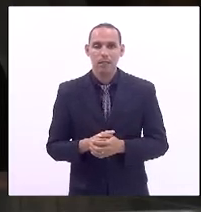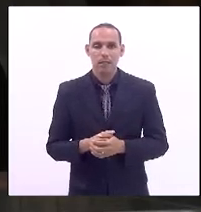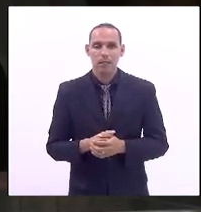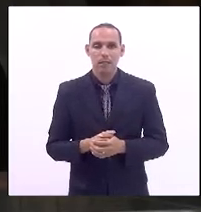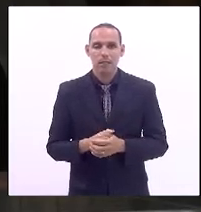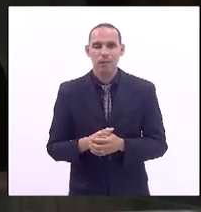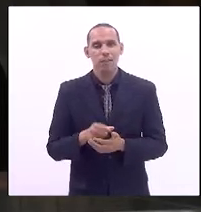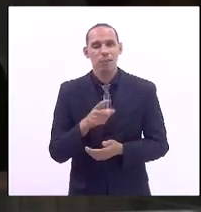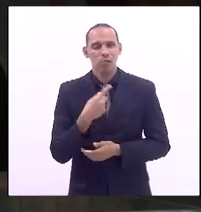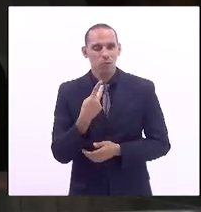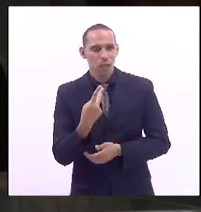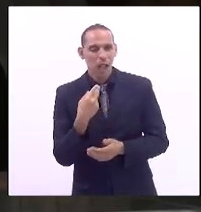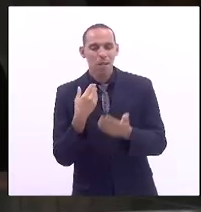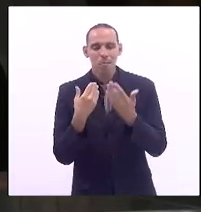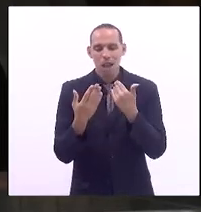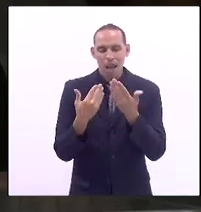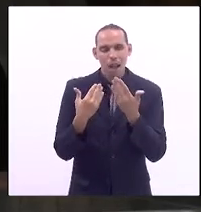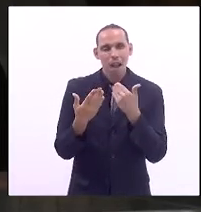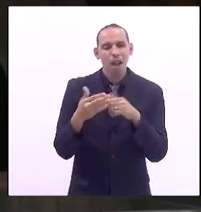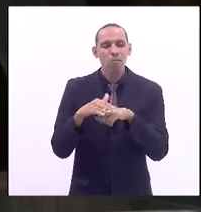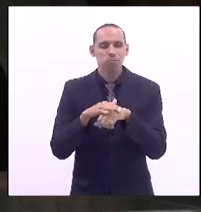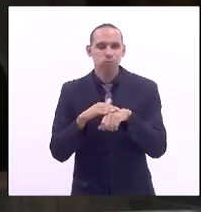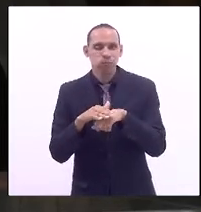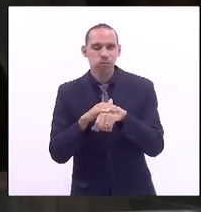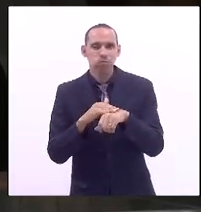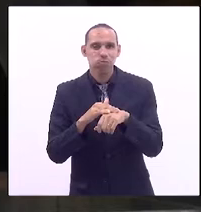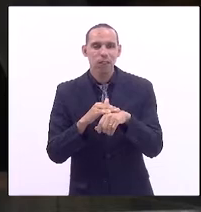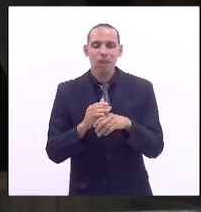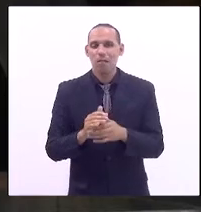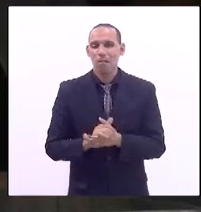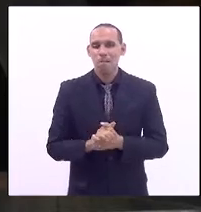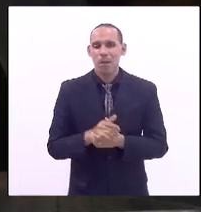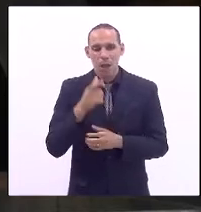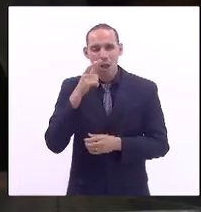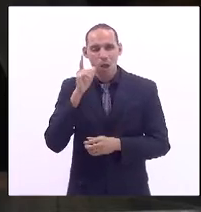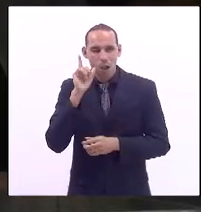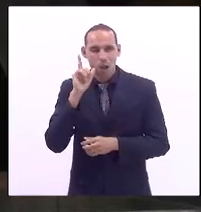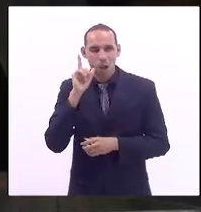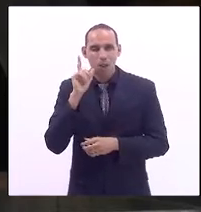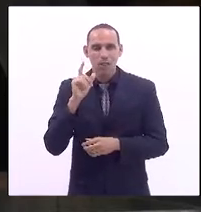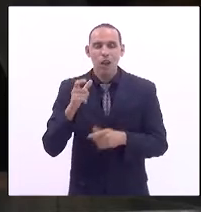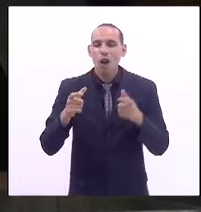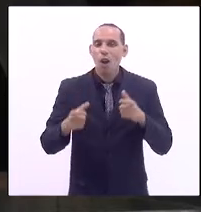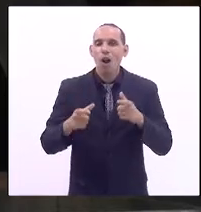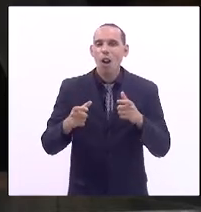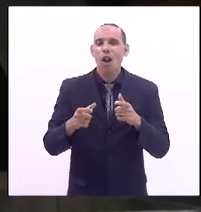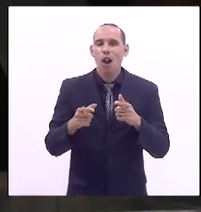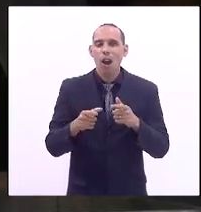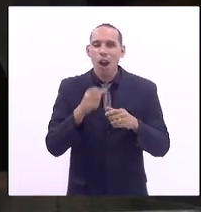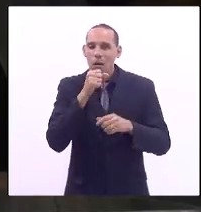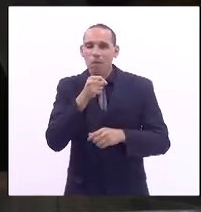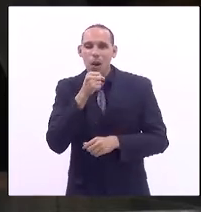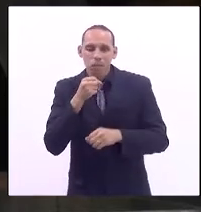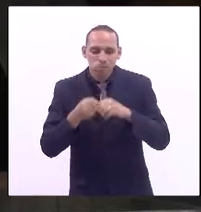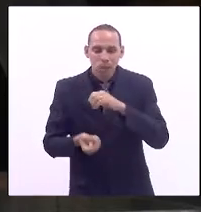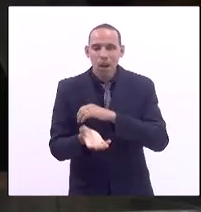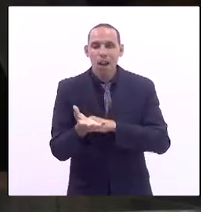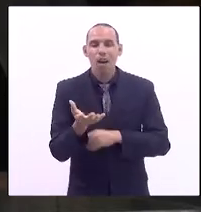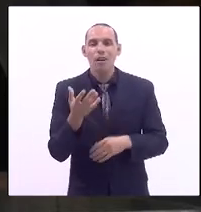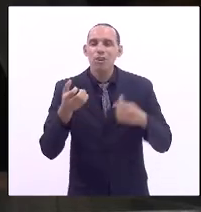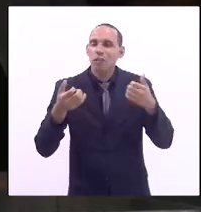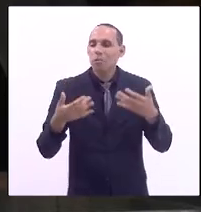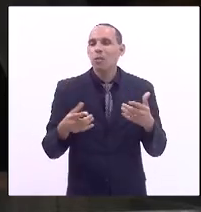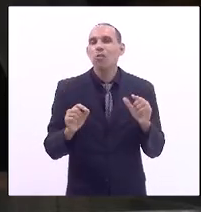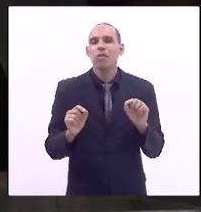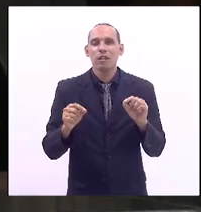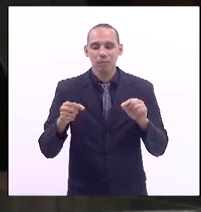um papo que nós fizemos centro que foi ao ar ontem no podcast ajuda muito entender